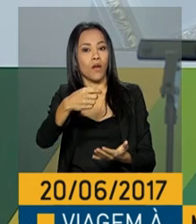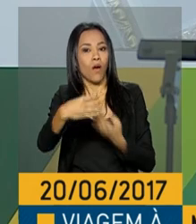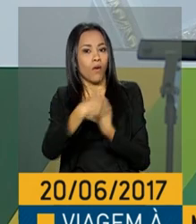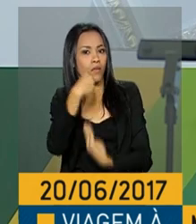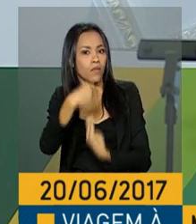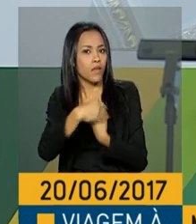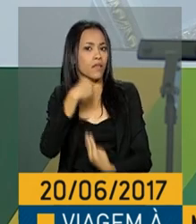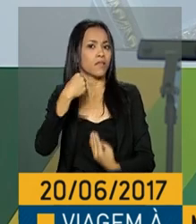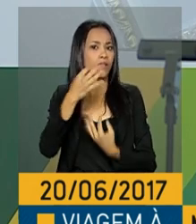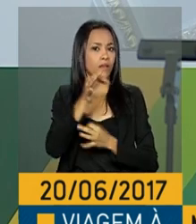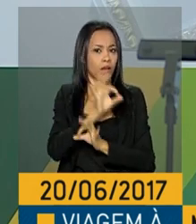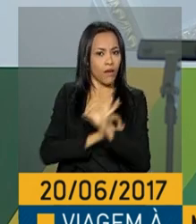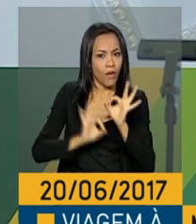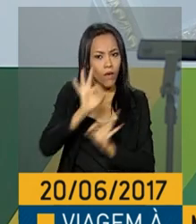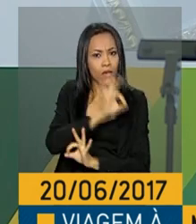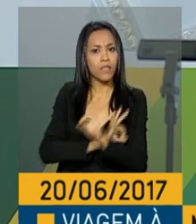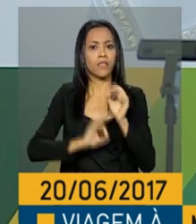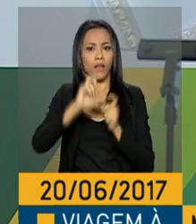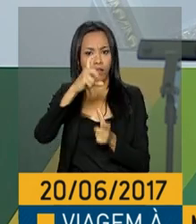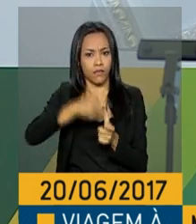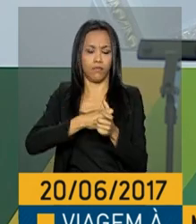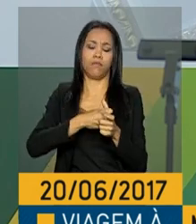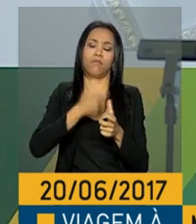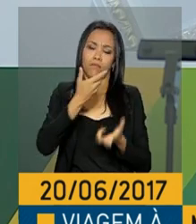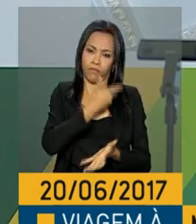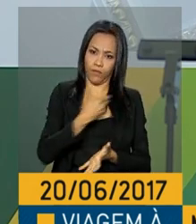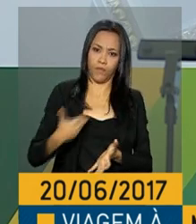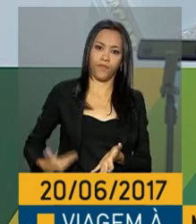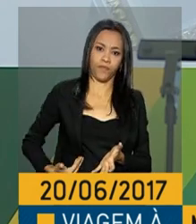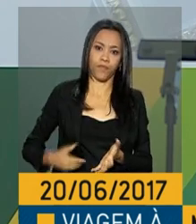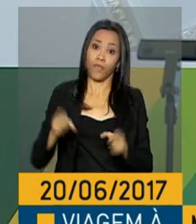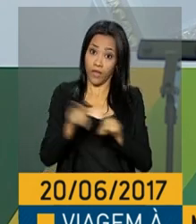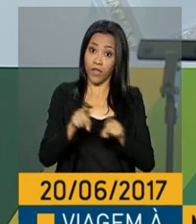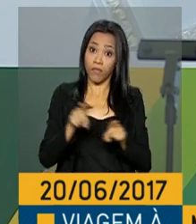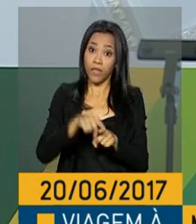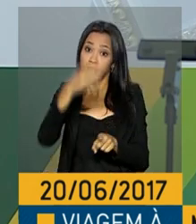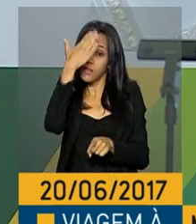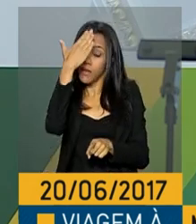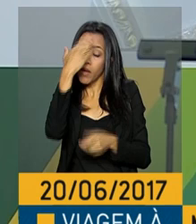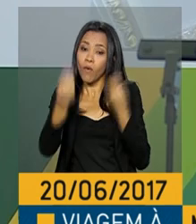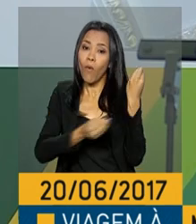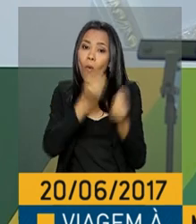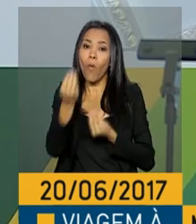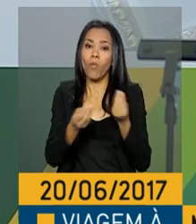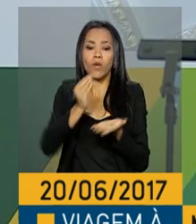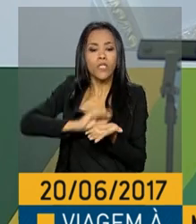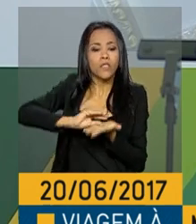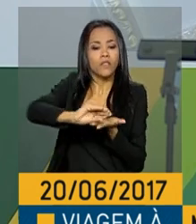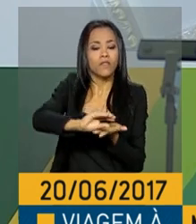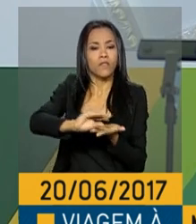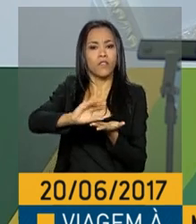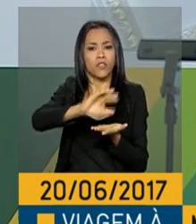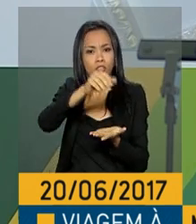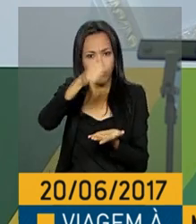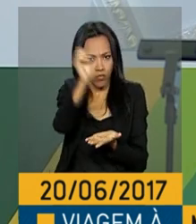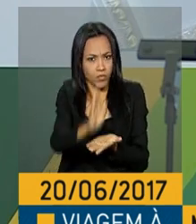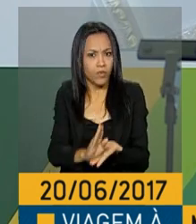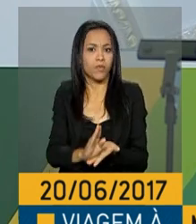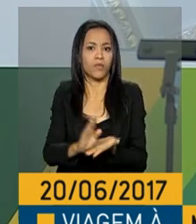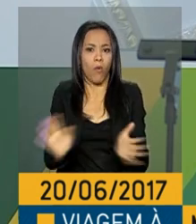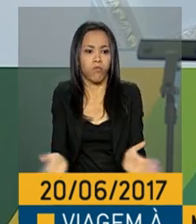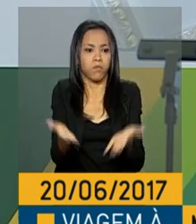pública e, naturalmente, assegura a viabilidade dos investimentos do Estado. E nós tivemos o cuidado, senhor ministro,